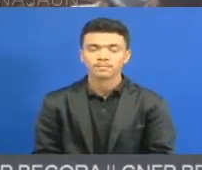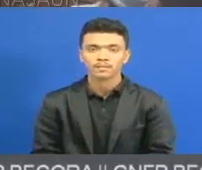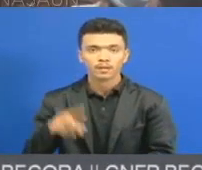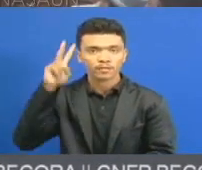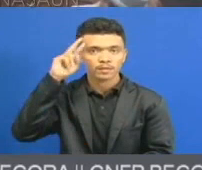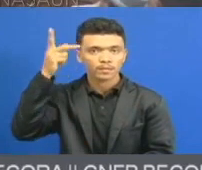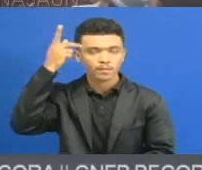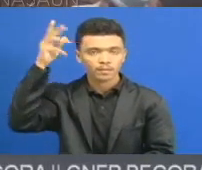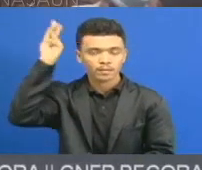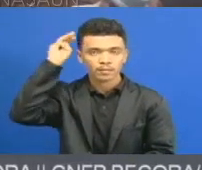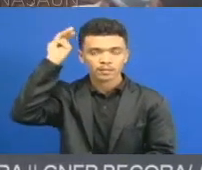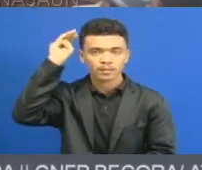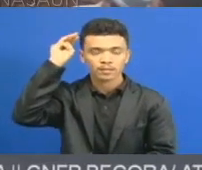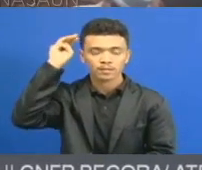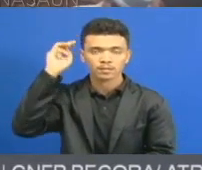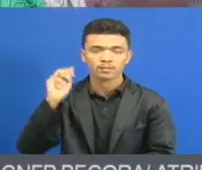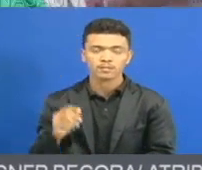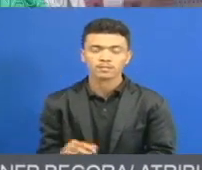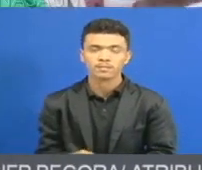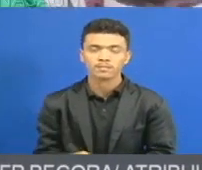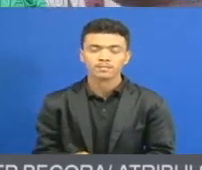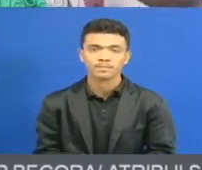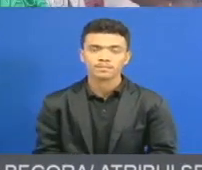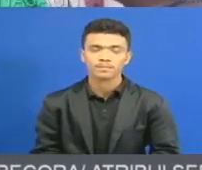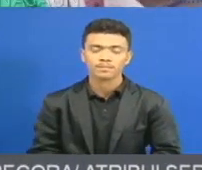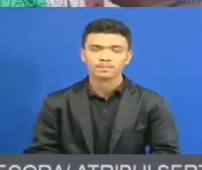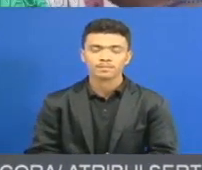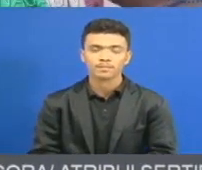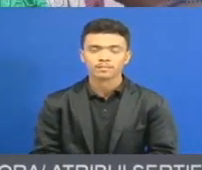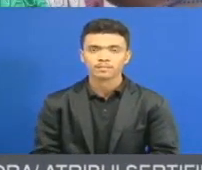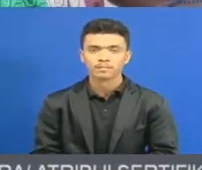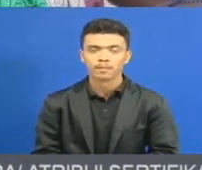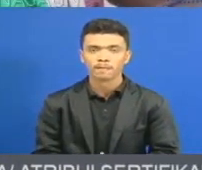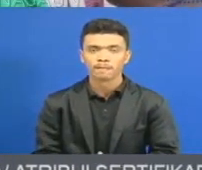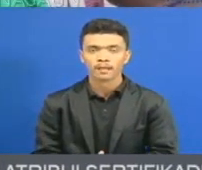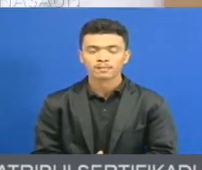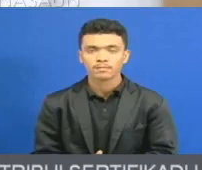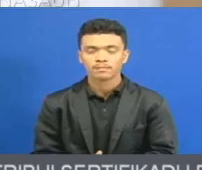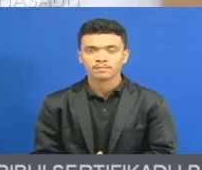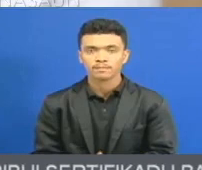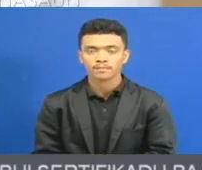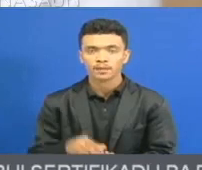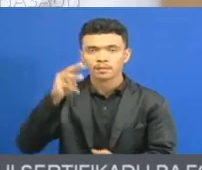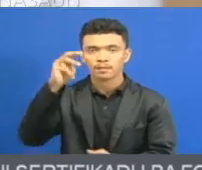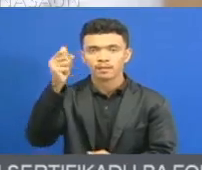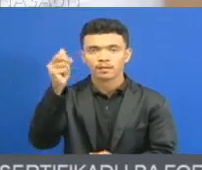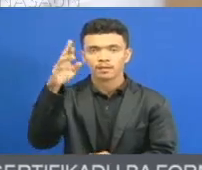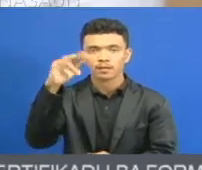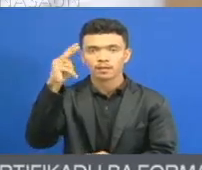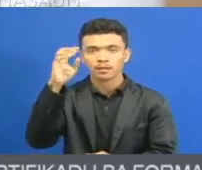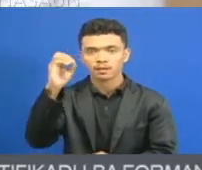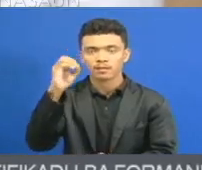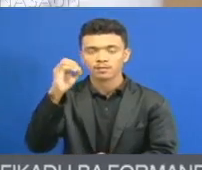Vice-Primeiro-Ministro, Ministro Coordenador Assuntos Sociais, Ministro Desenvolvimento Rural na Habitação Comunitária, Mariano Assanami Sabino